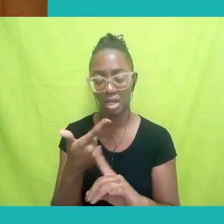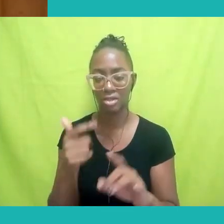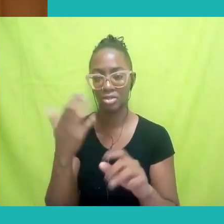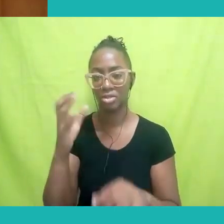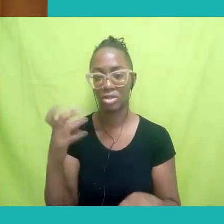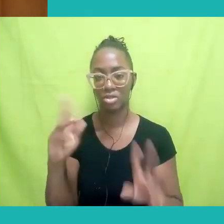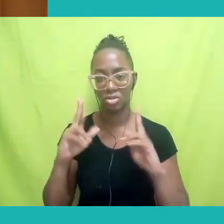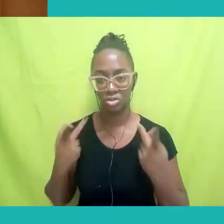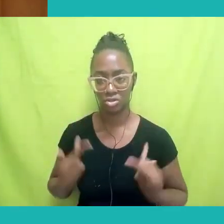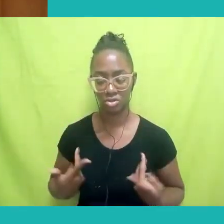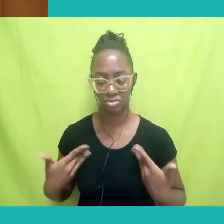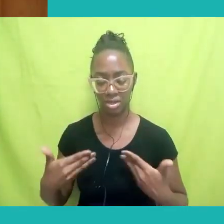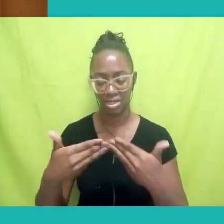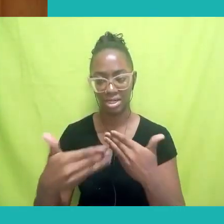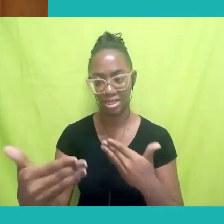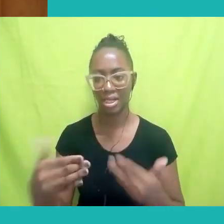vida, doutor.